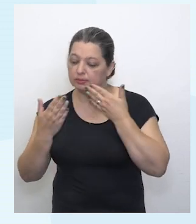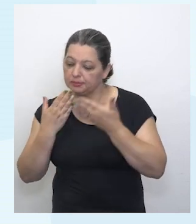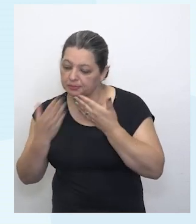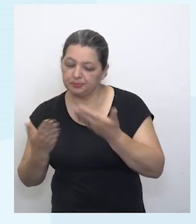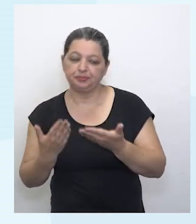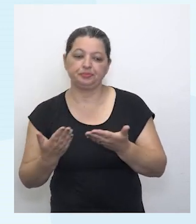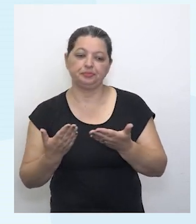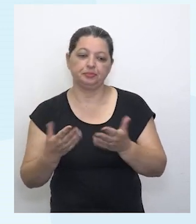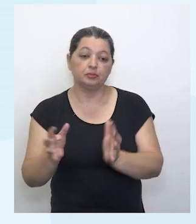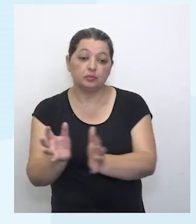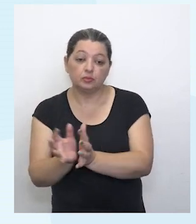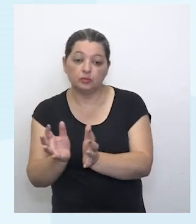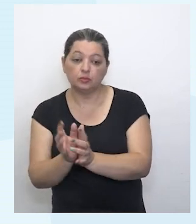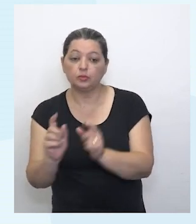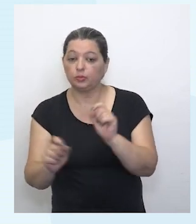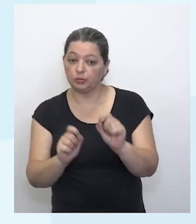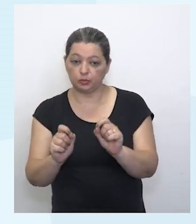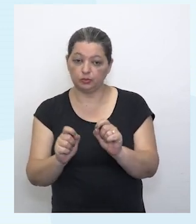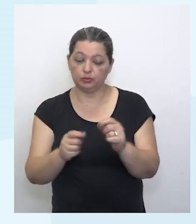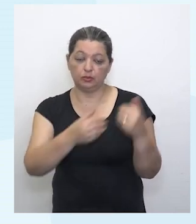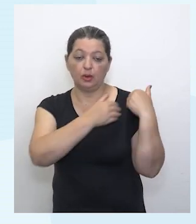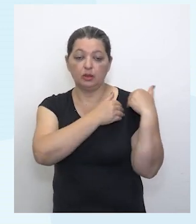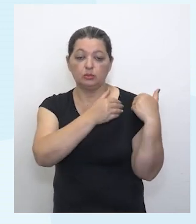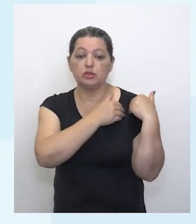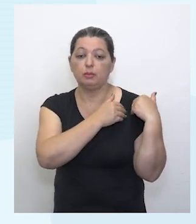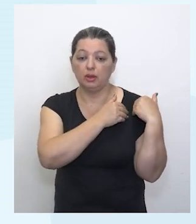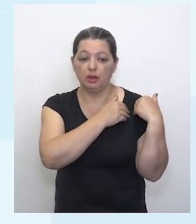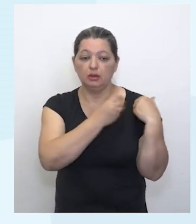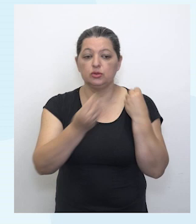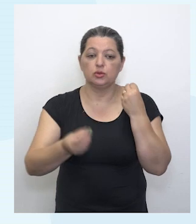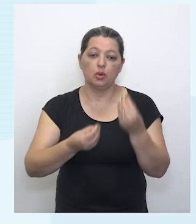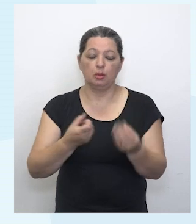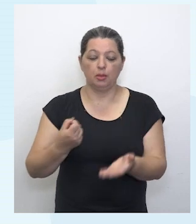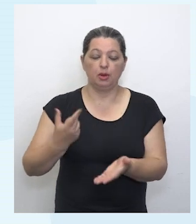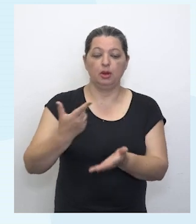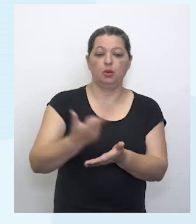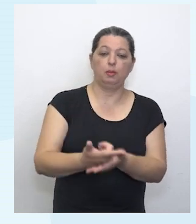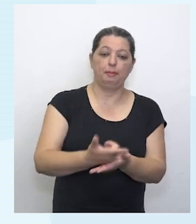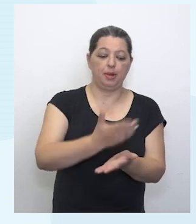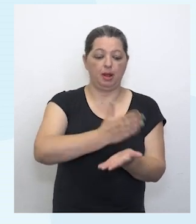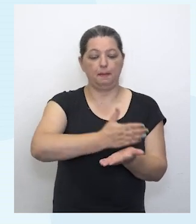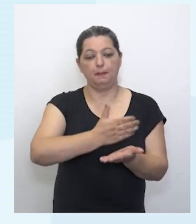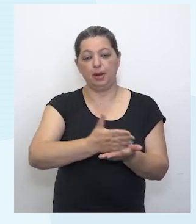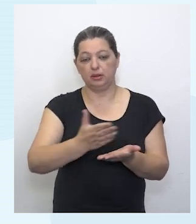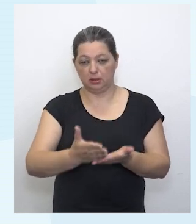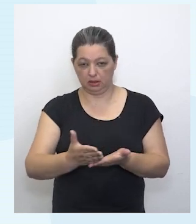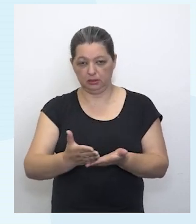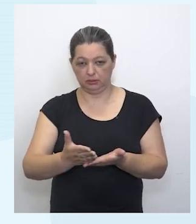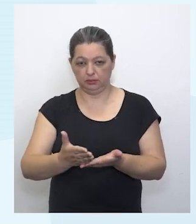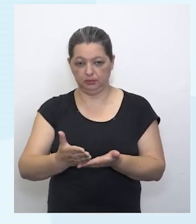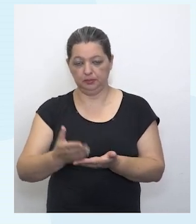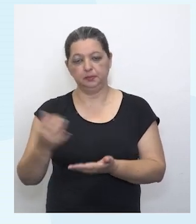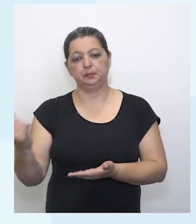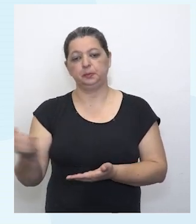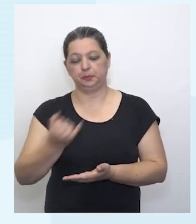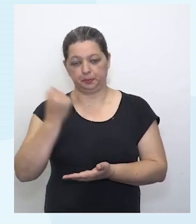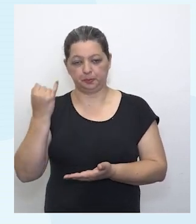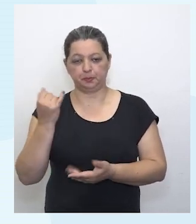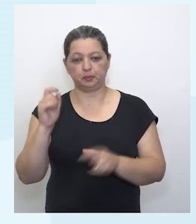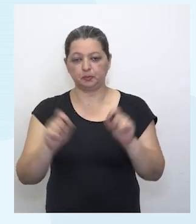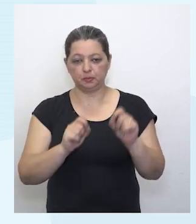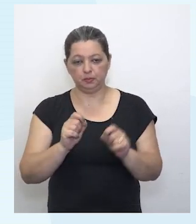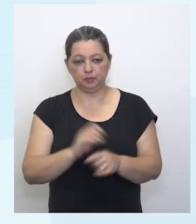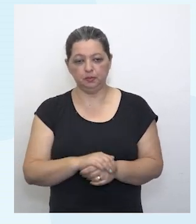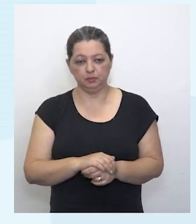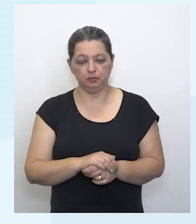sobre a responsabilidade, né, ao se fazer compras parceladas. A gente também pode levar em consideração